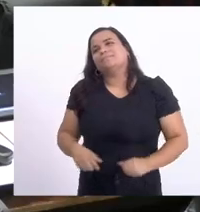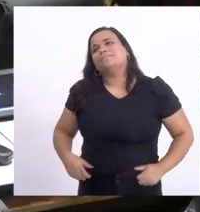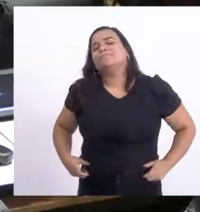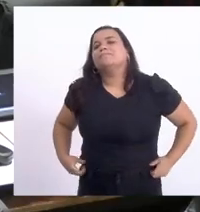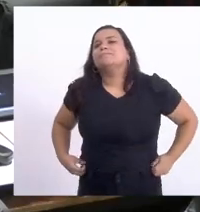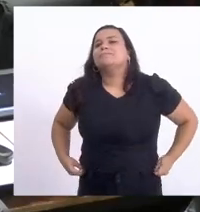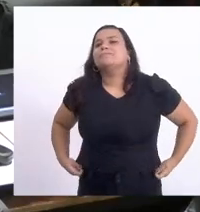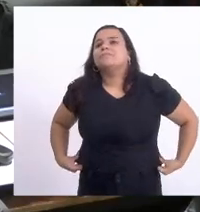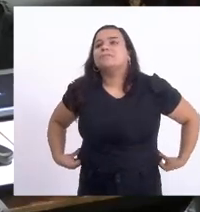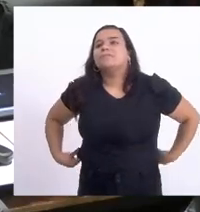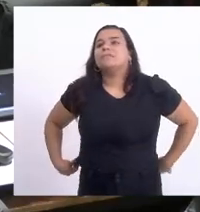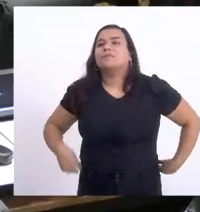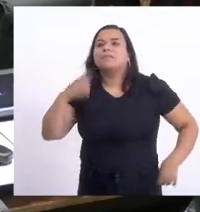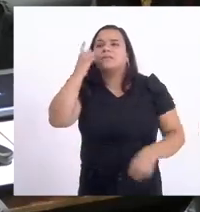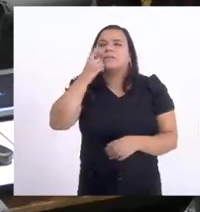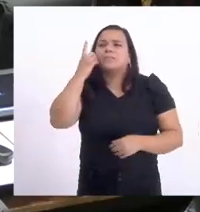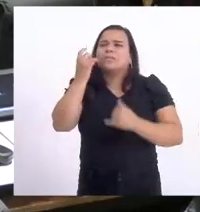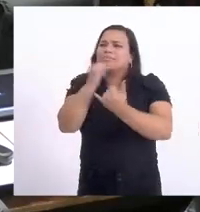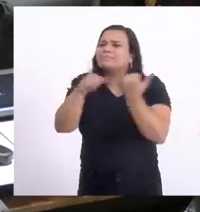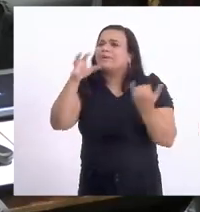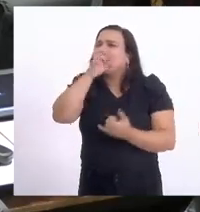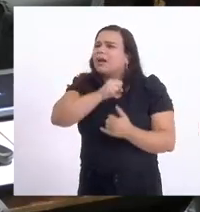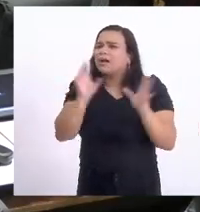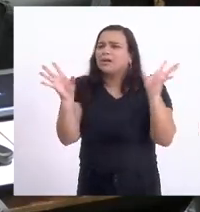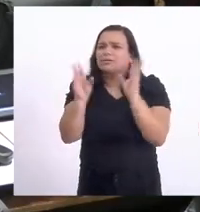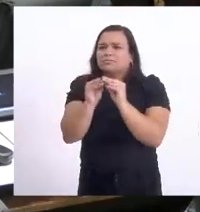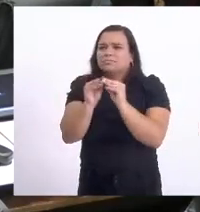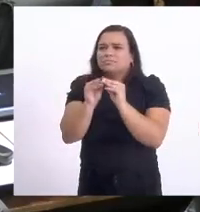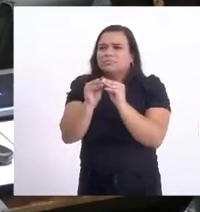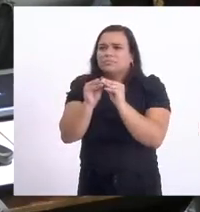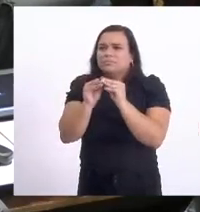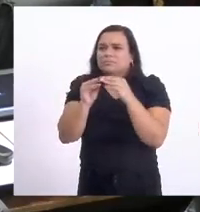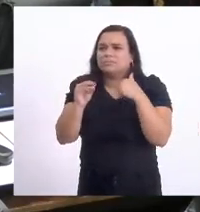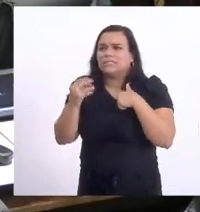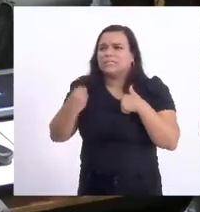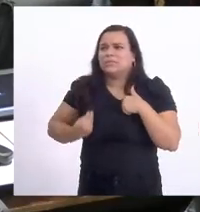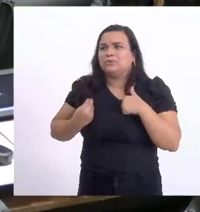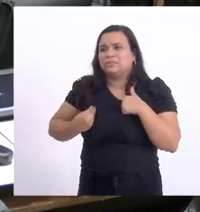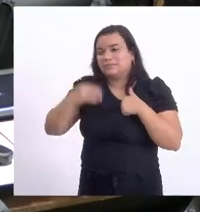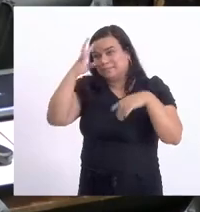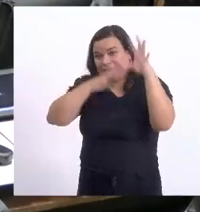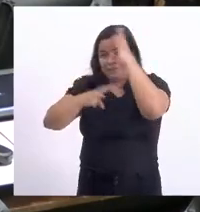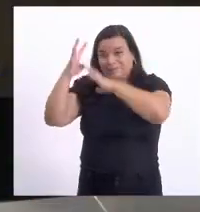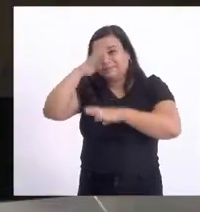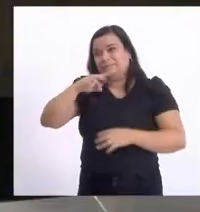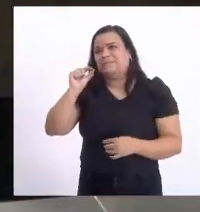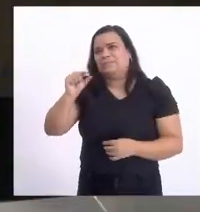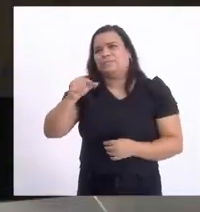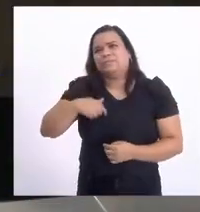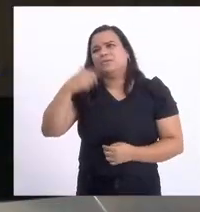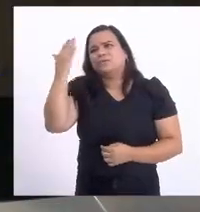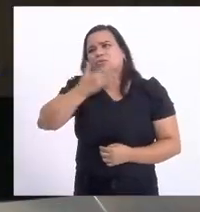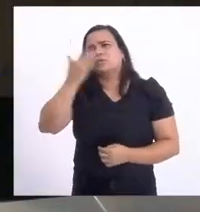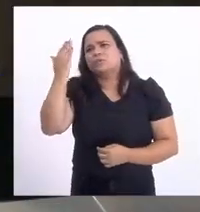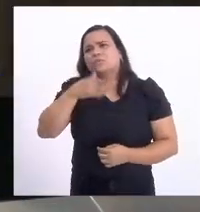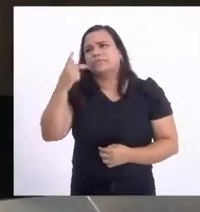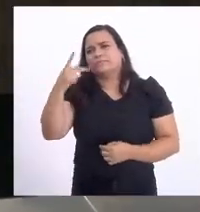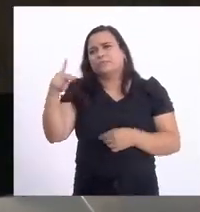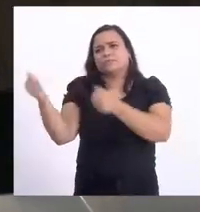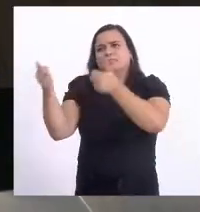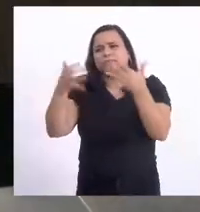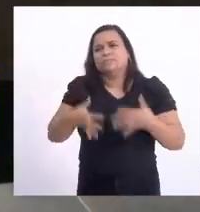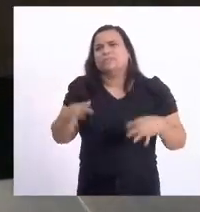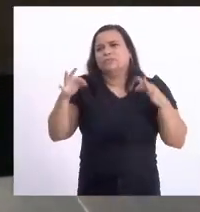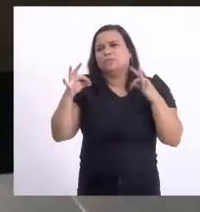Deputado, uma parte muito rápido mesmo. Eu estava um pouco dispersa, eu não vi sua fala toda, não